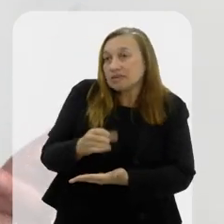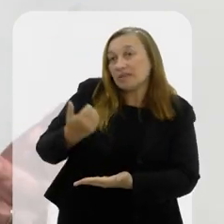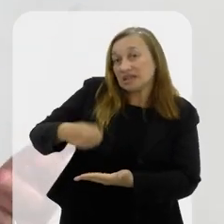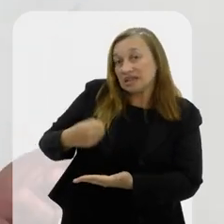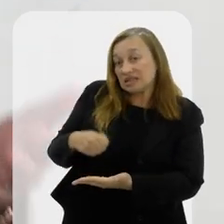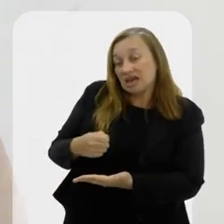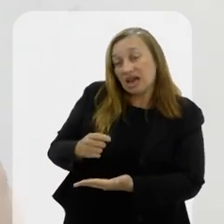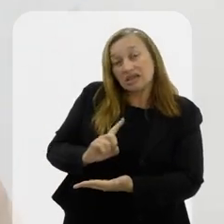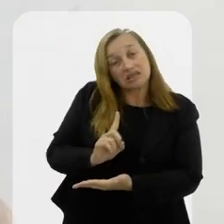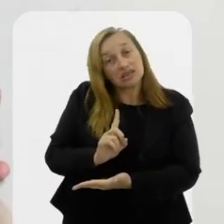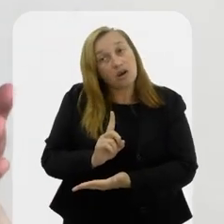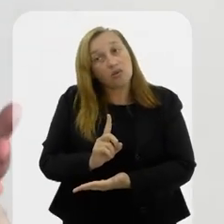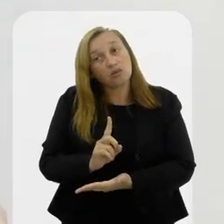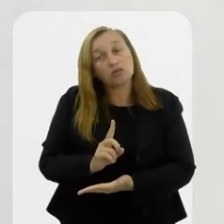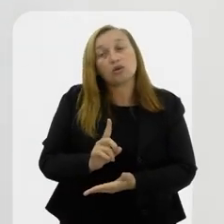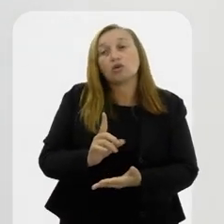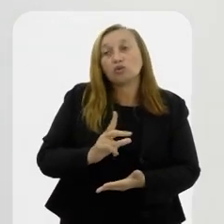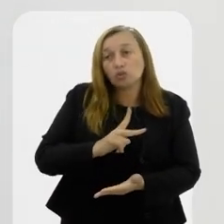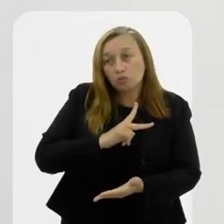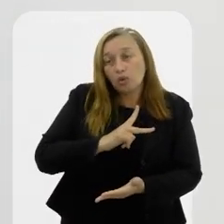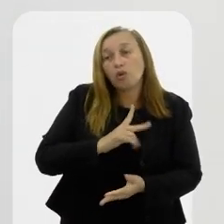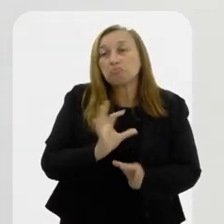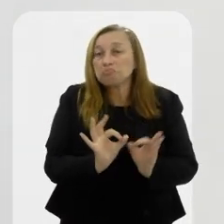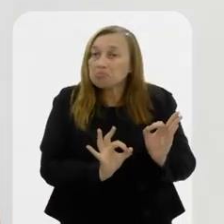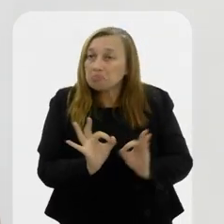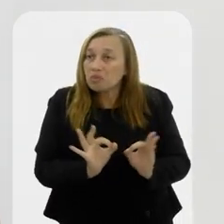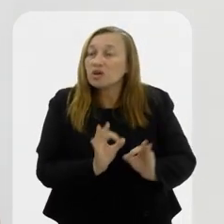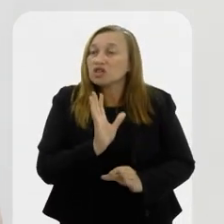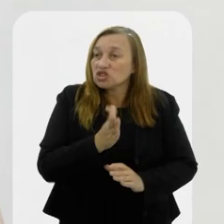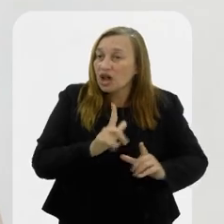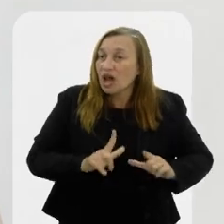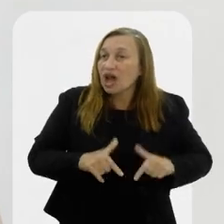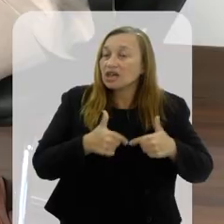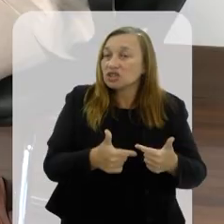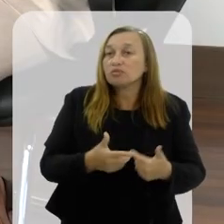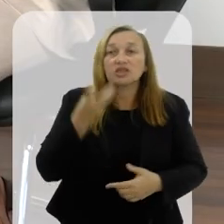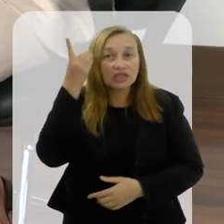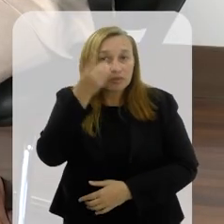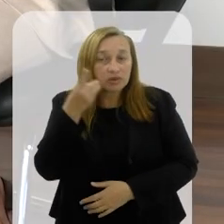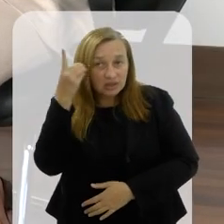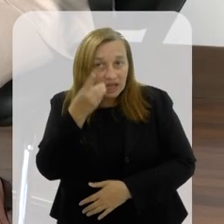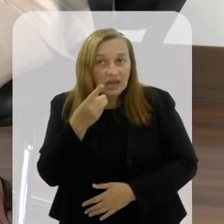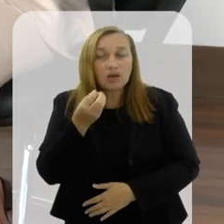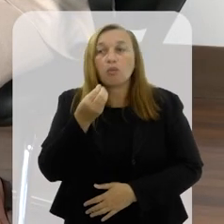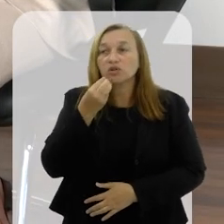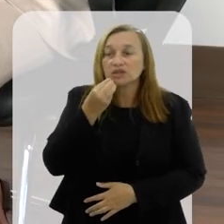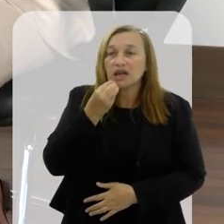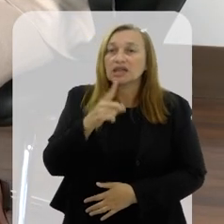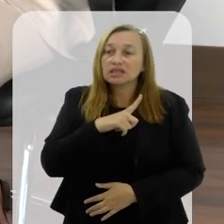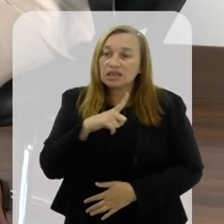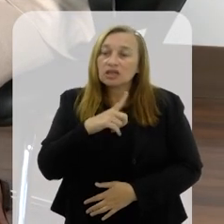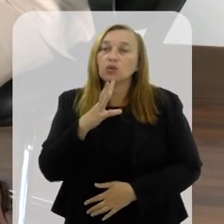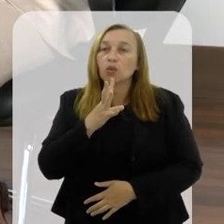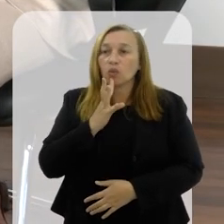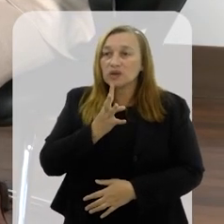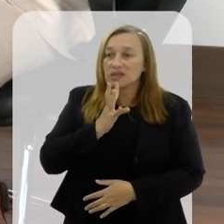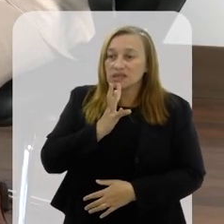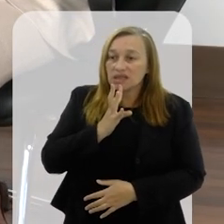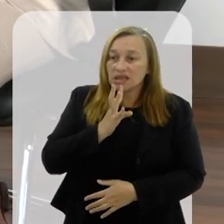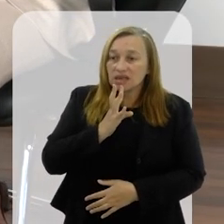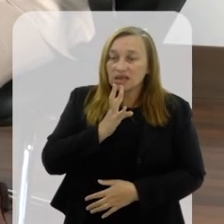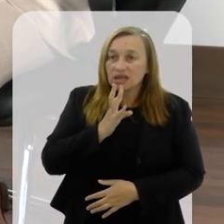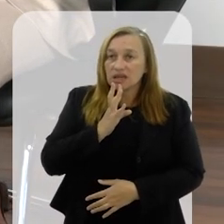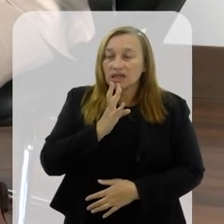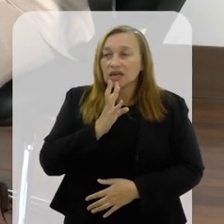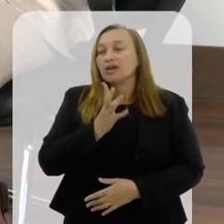se necessário, se não, lá no próprio projeto. Nós já funcionamos, a deputada teve oportunidade de